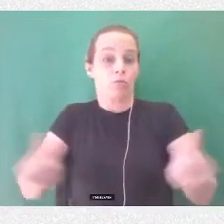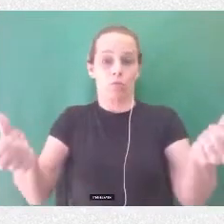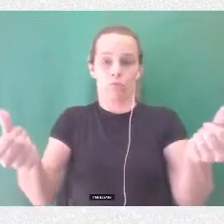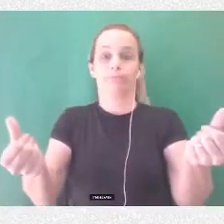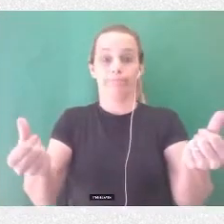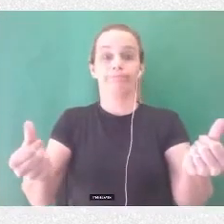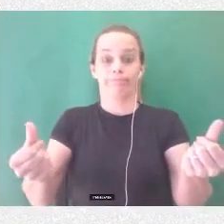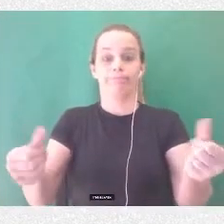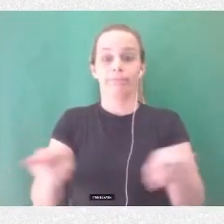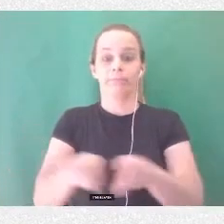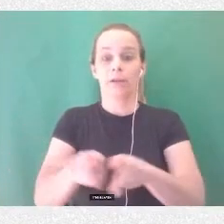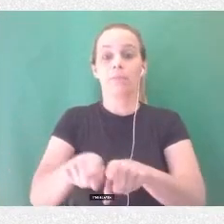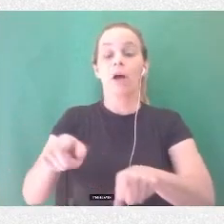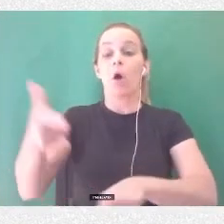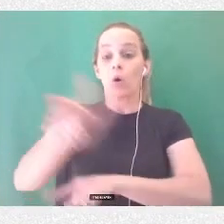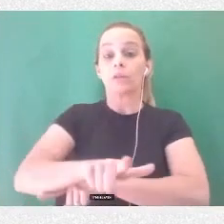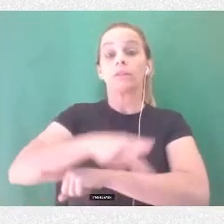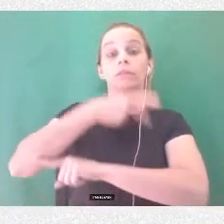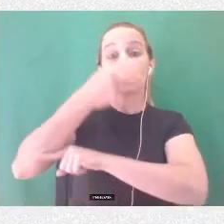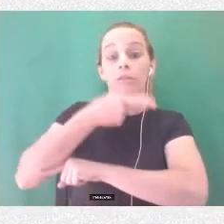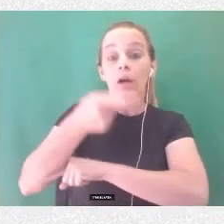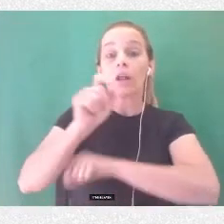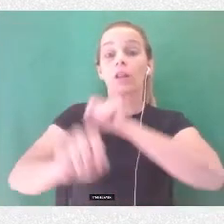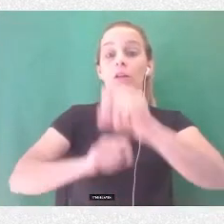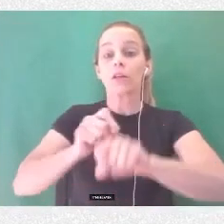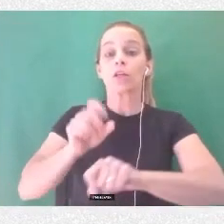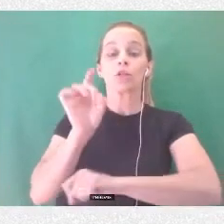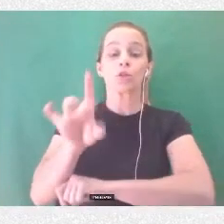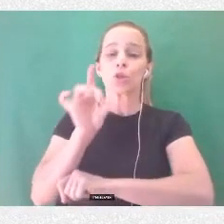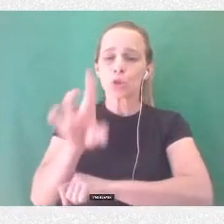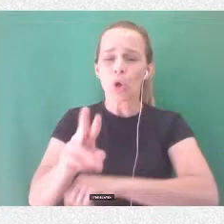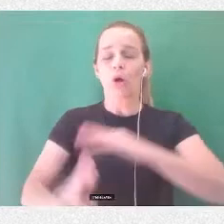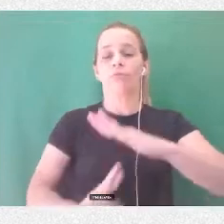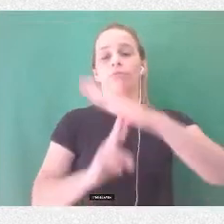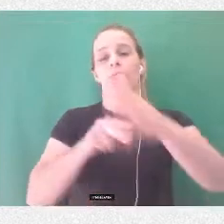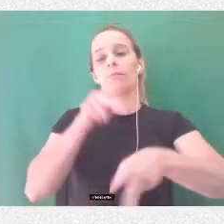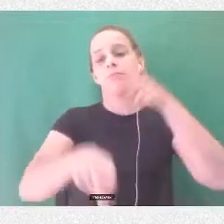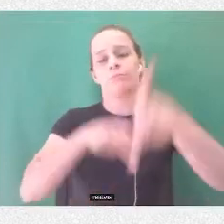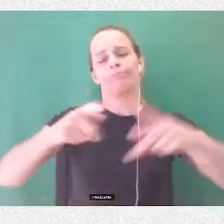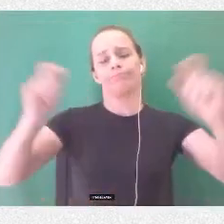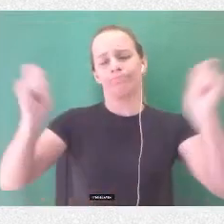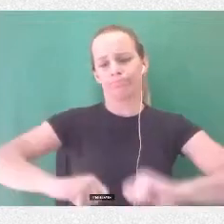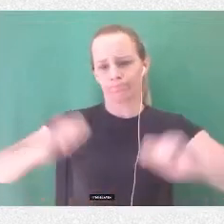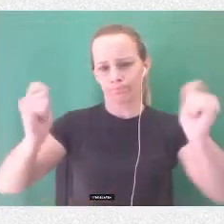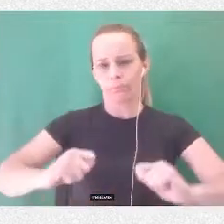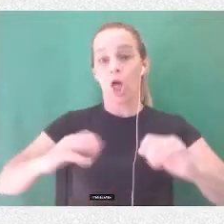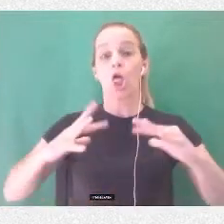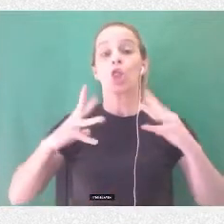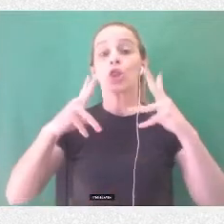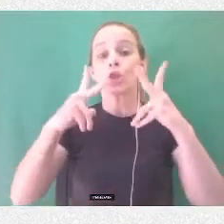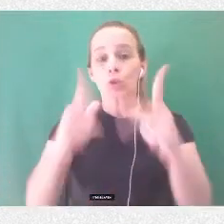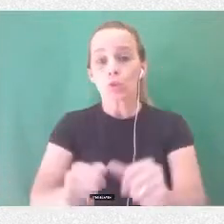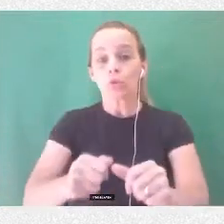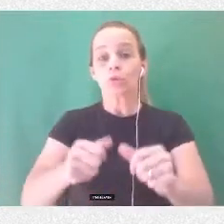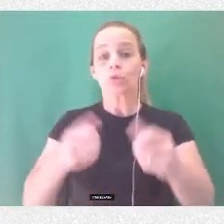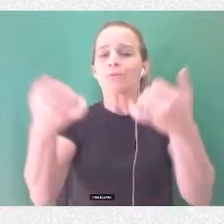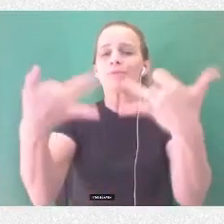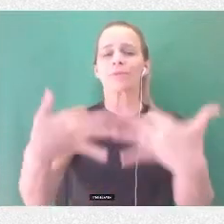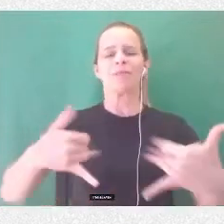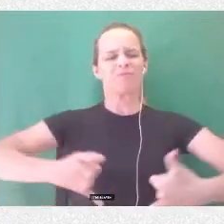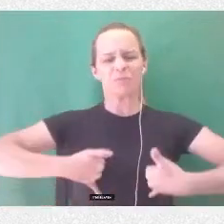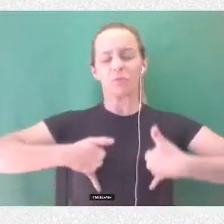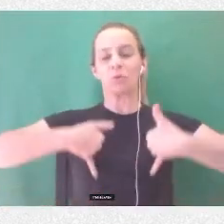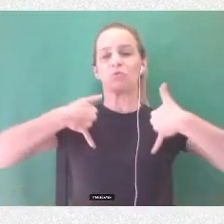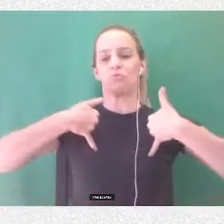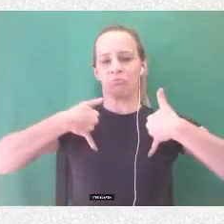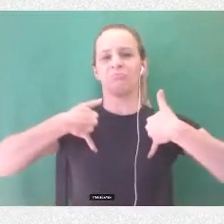vez, repito, porque nunca é demais, apenas a Universidade Pública é capaz de fazer. Tudo isso para dizer, enfim, do orgulho que a